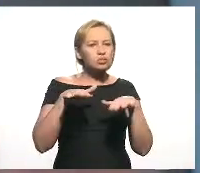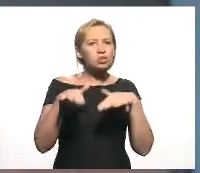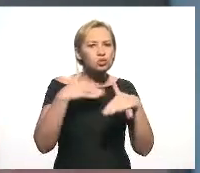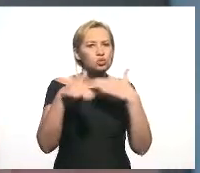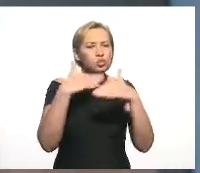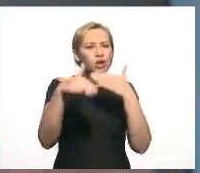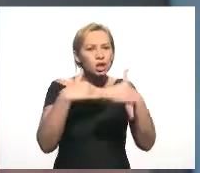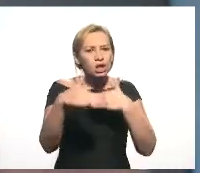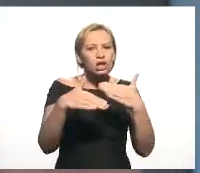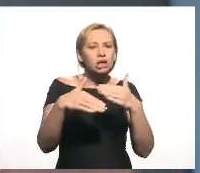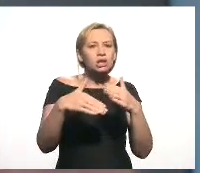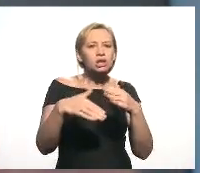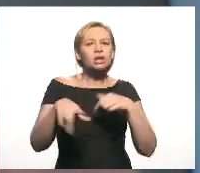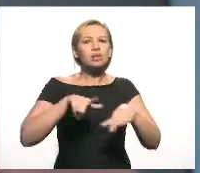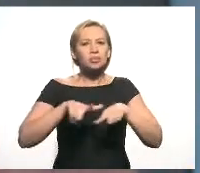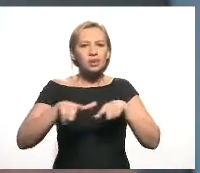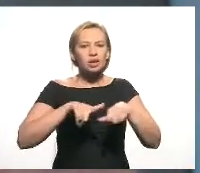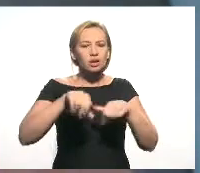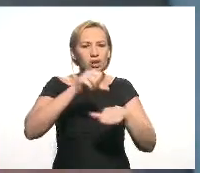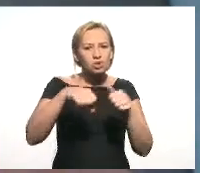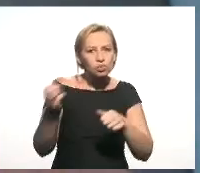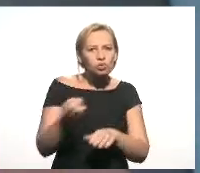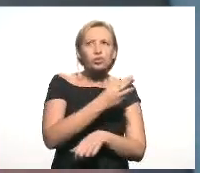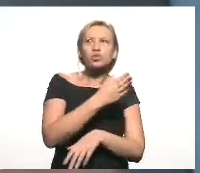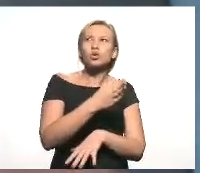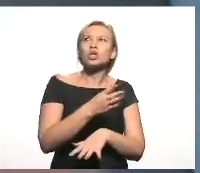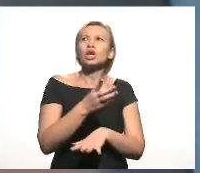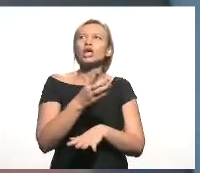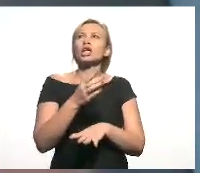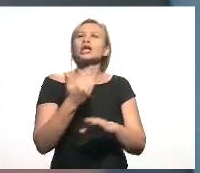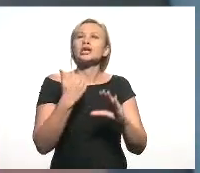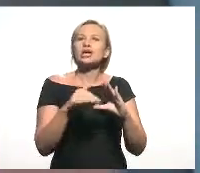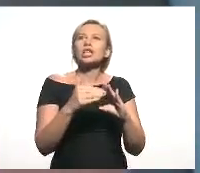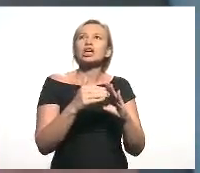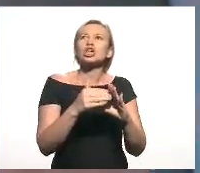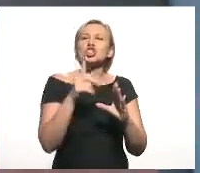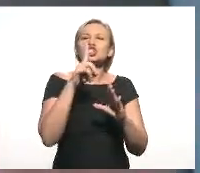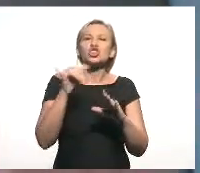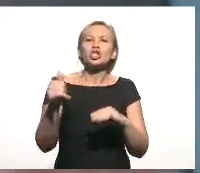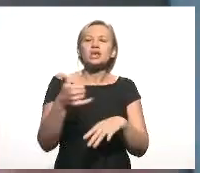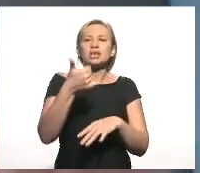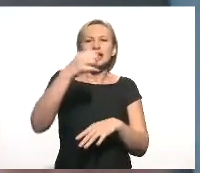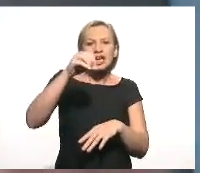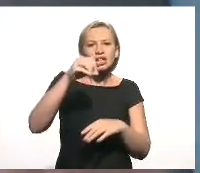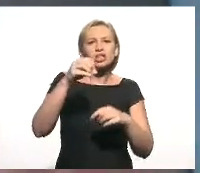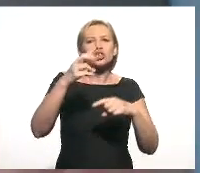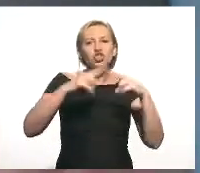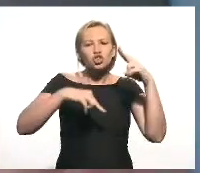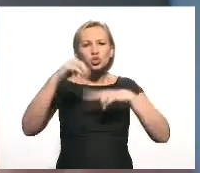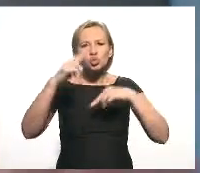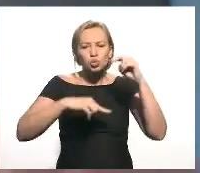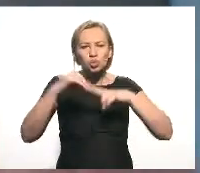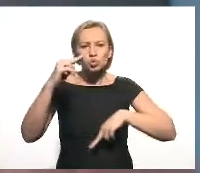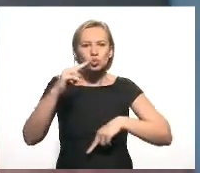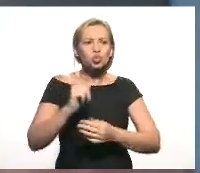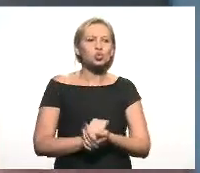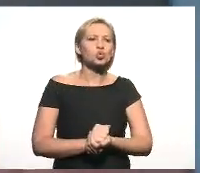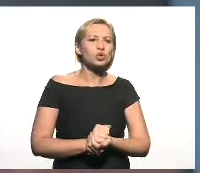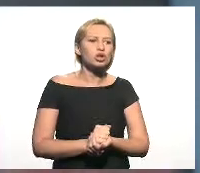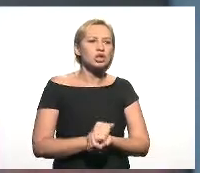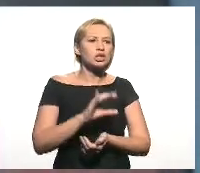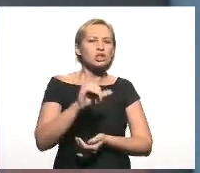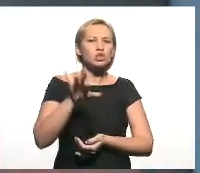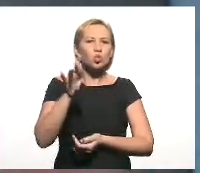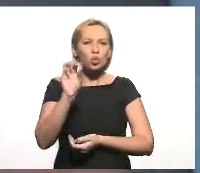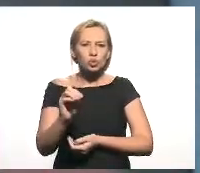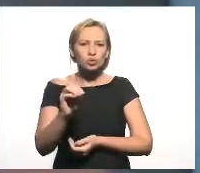Inovação, publicado no último dia 10 de junho, que extinguiu o regimento do Circuito Carioca de